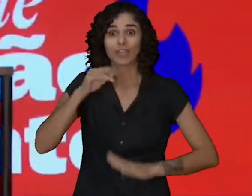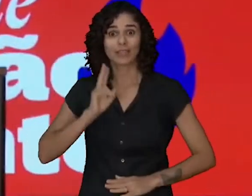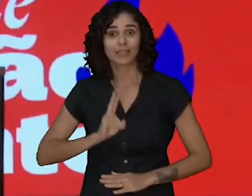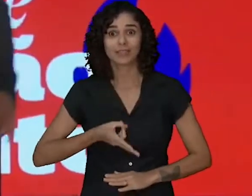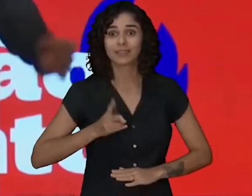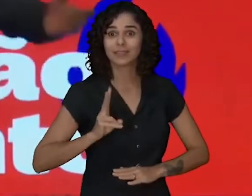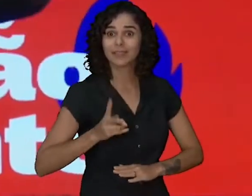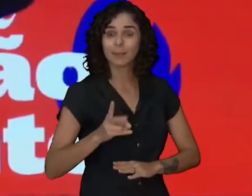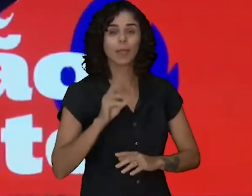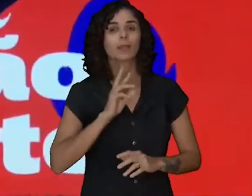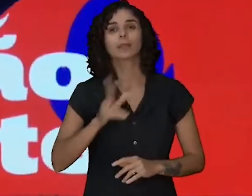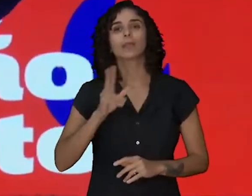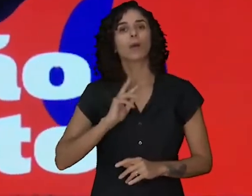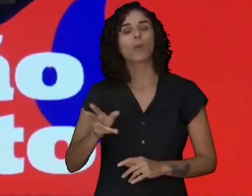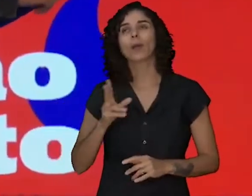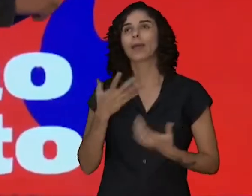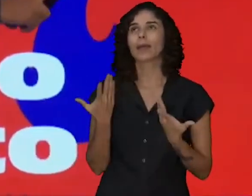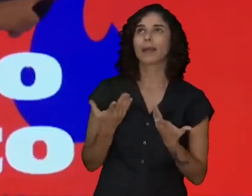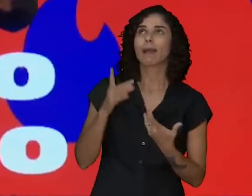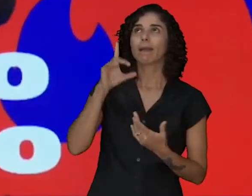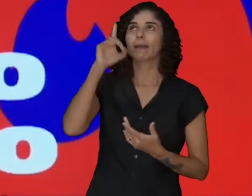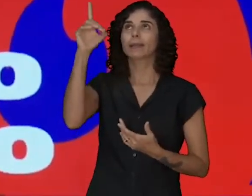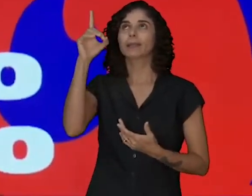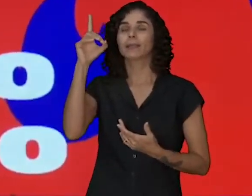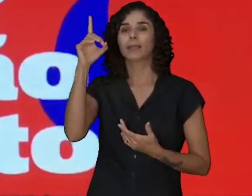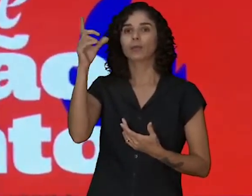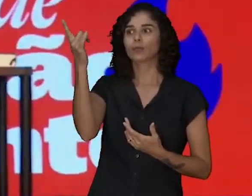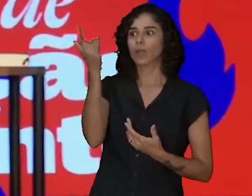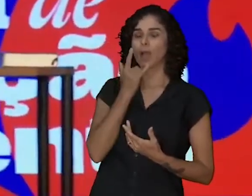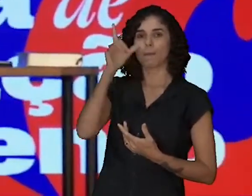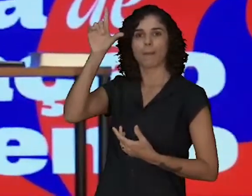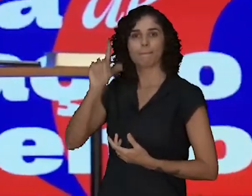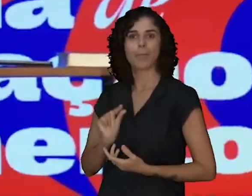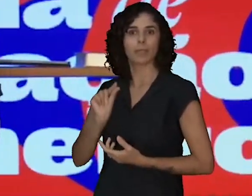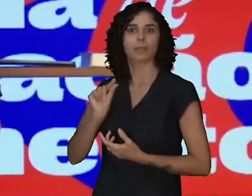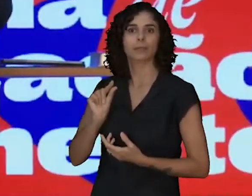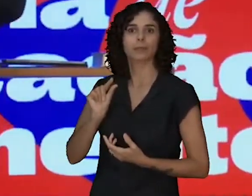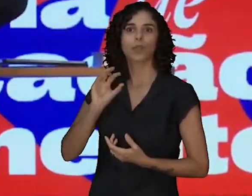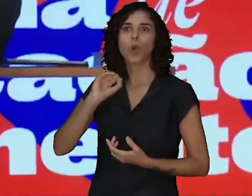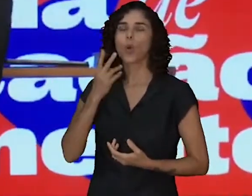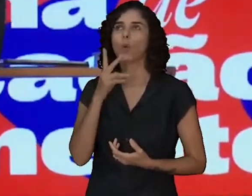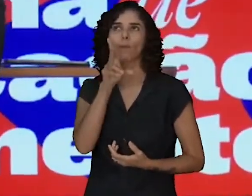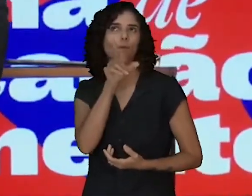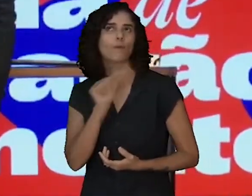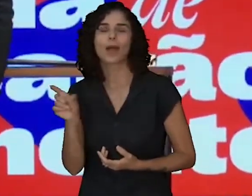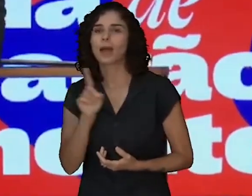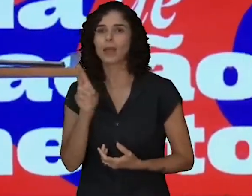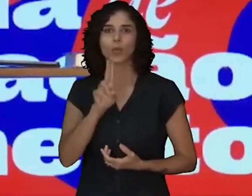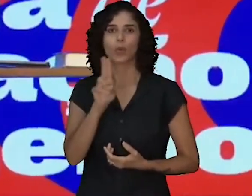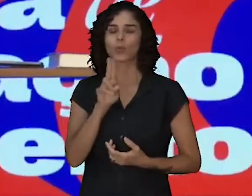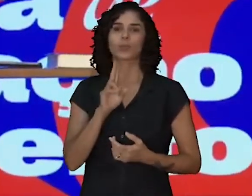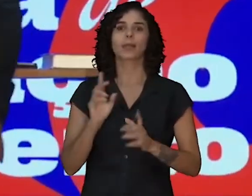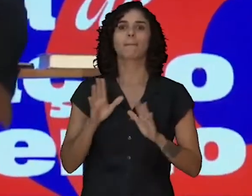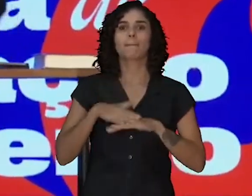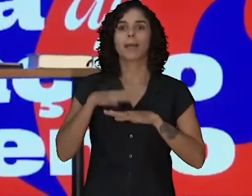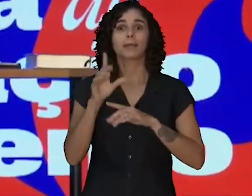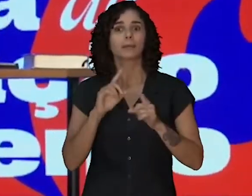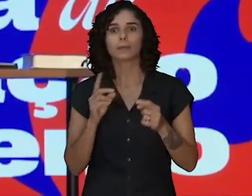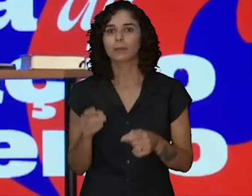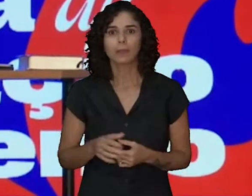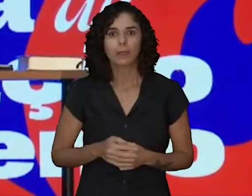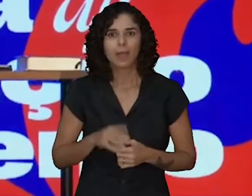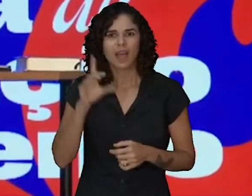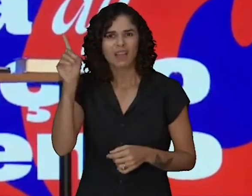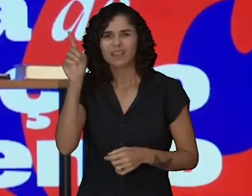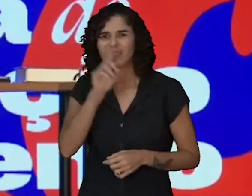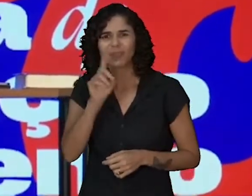gente pensa, que Deus nos ama menos, ou que Deus não vai mais nos usar, porque Ele não usa você porque você é santo, Ele usa você